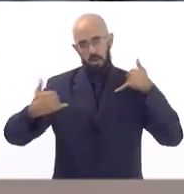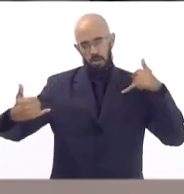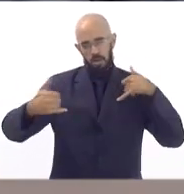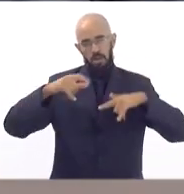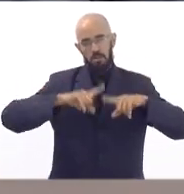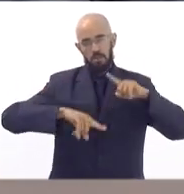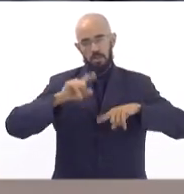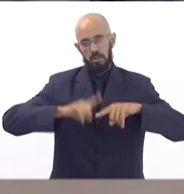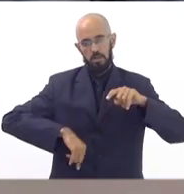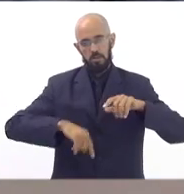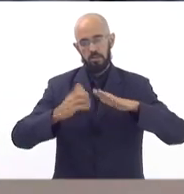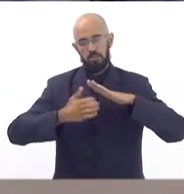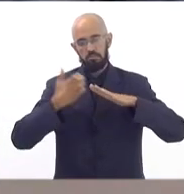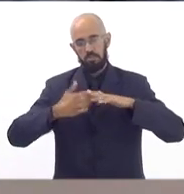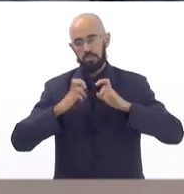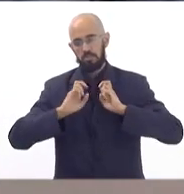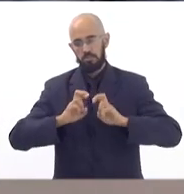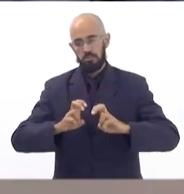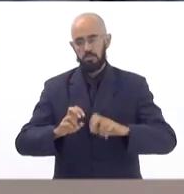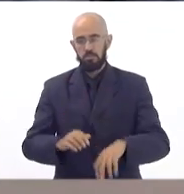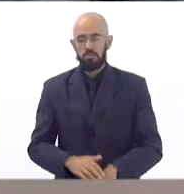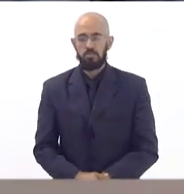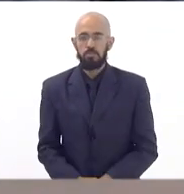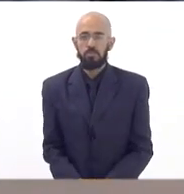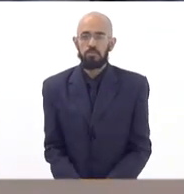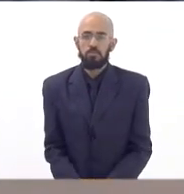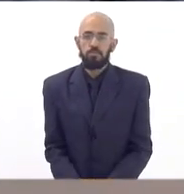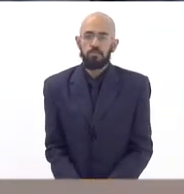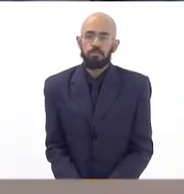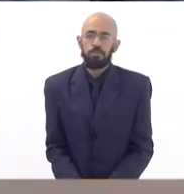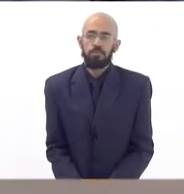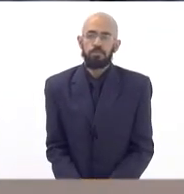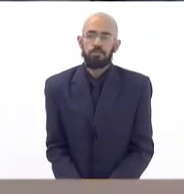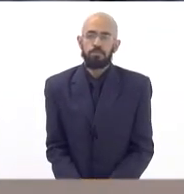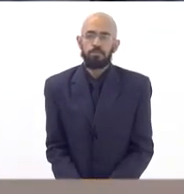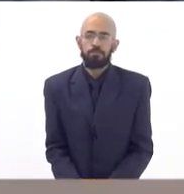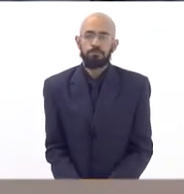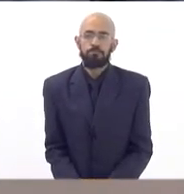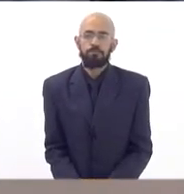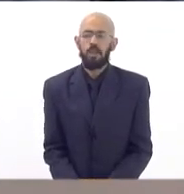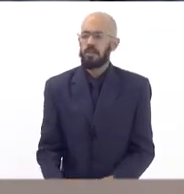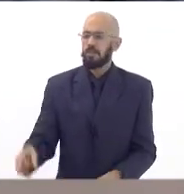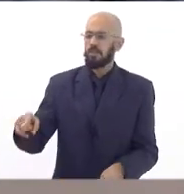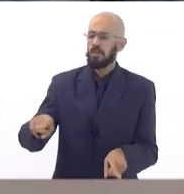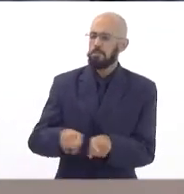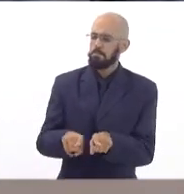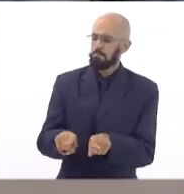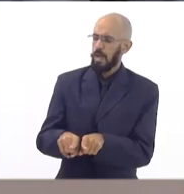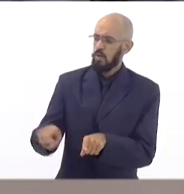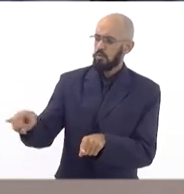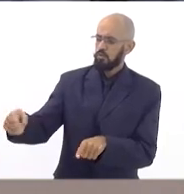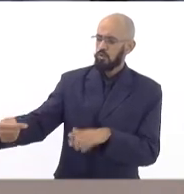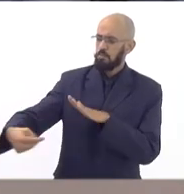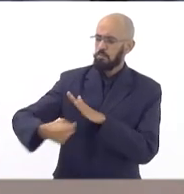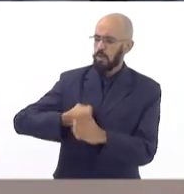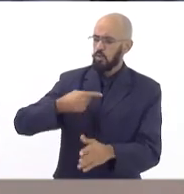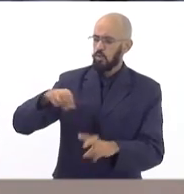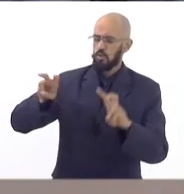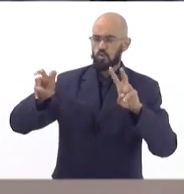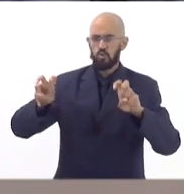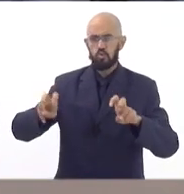materiais da da linha férrea e o senhor também questionou sobre